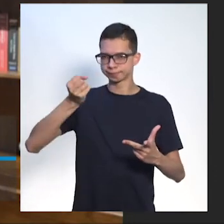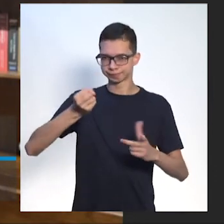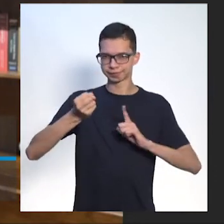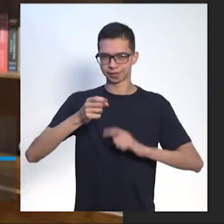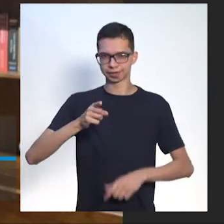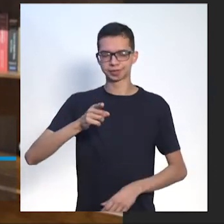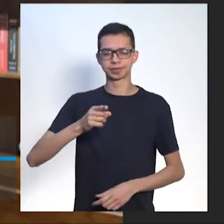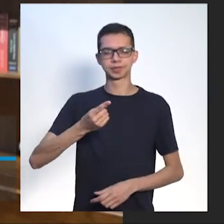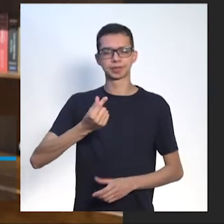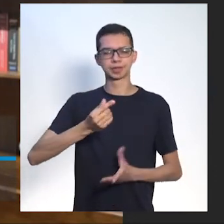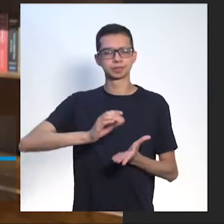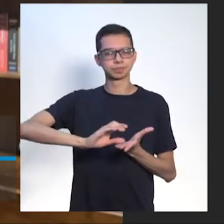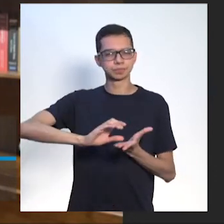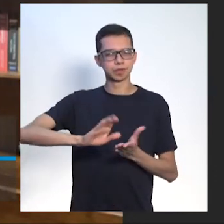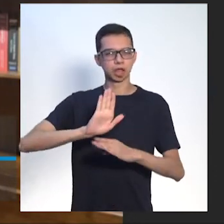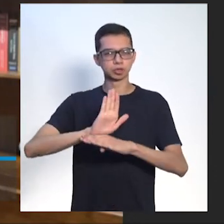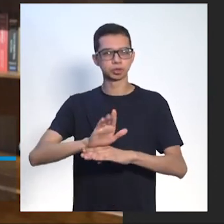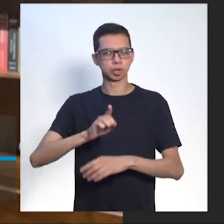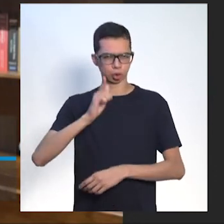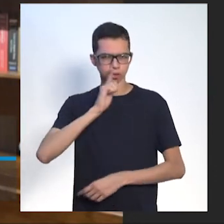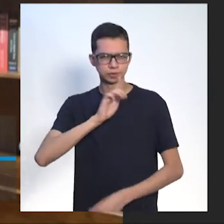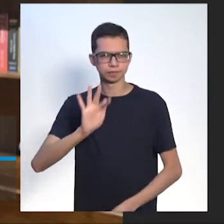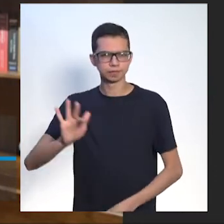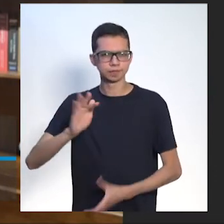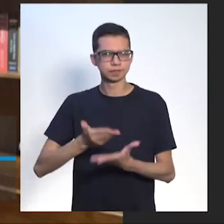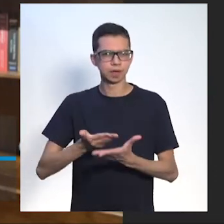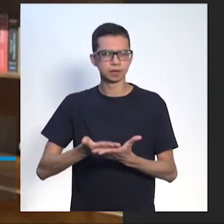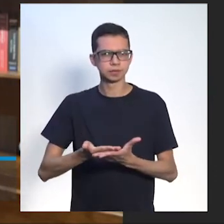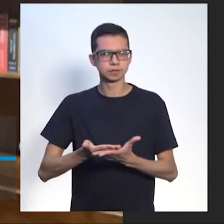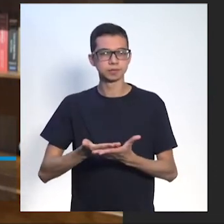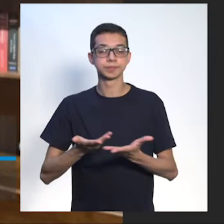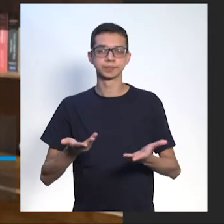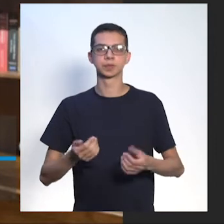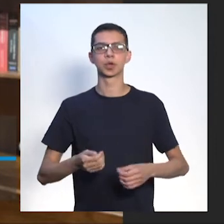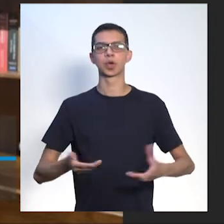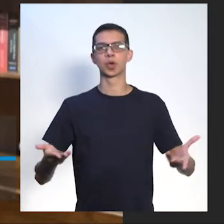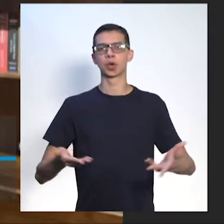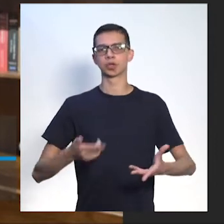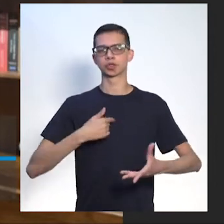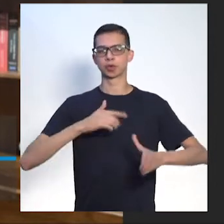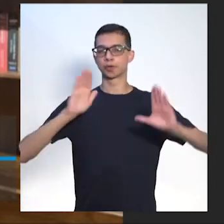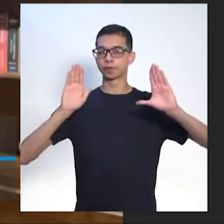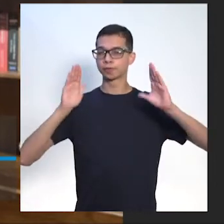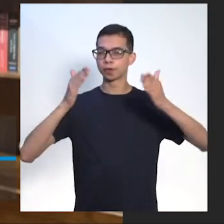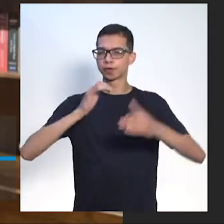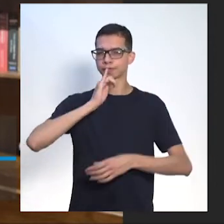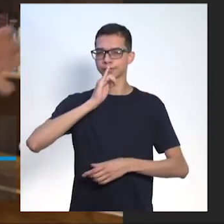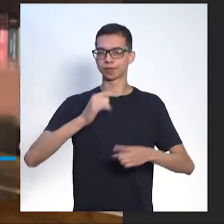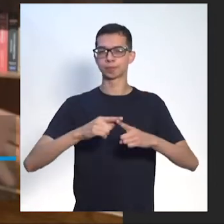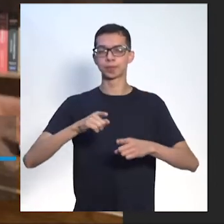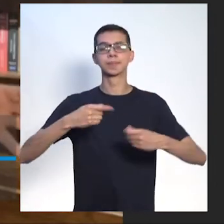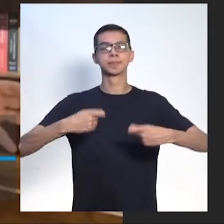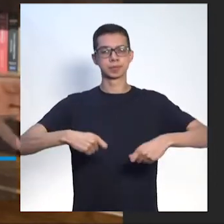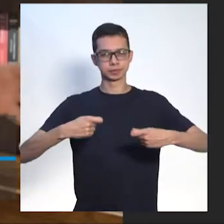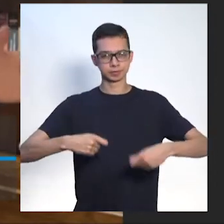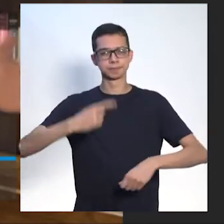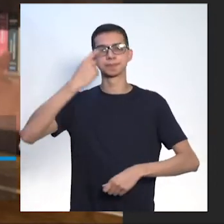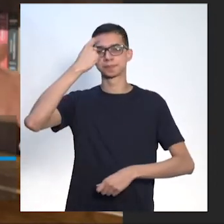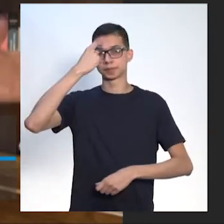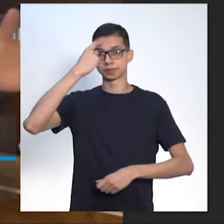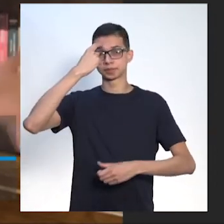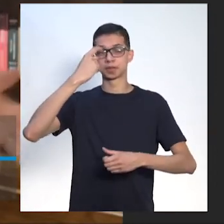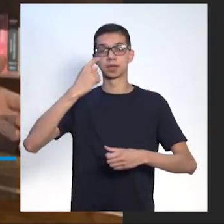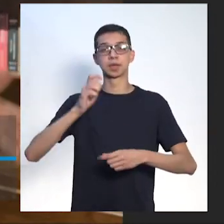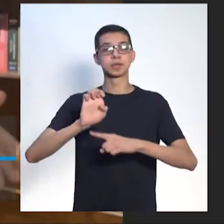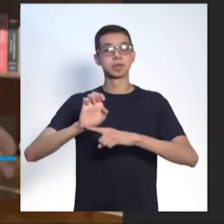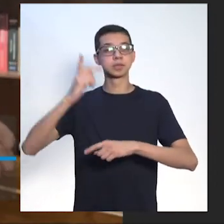realidade, optei por focar nisso hoje, porque eu acho que chegou o momento de vocês começarem a pensar fora do estado de São Paulo. Para onde